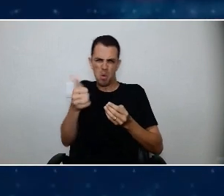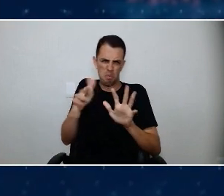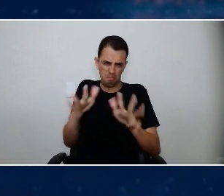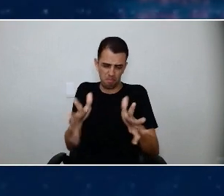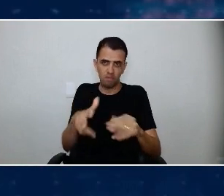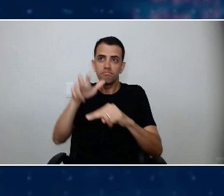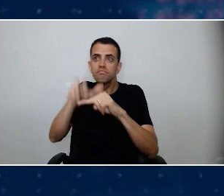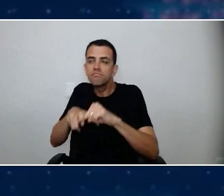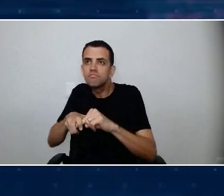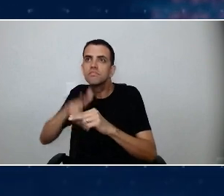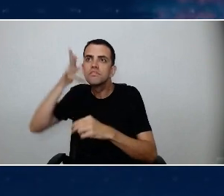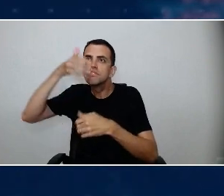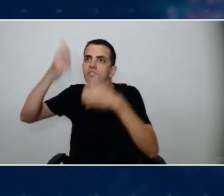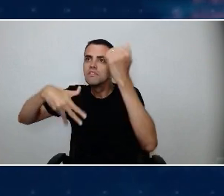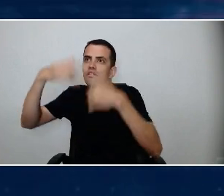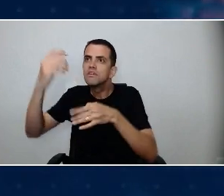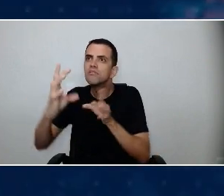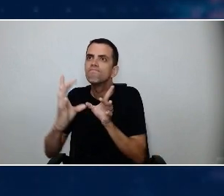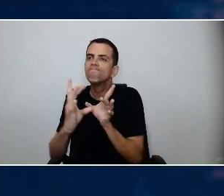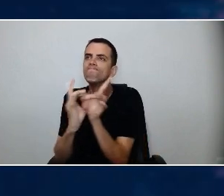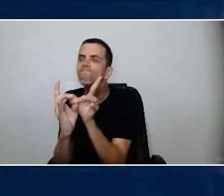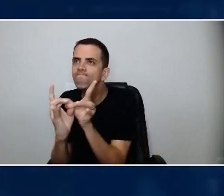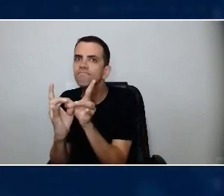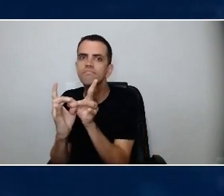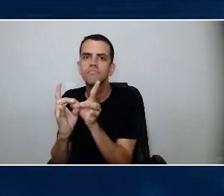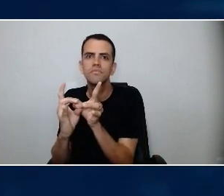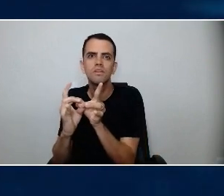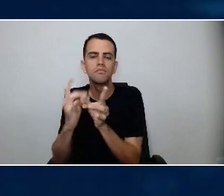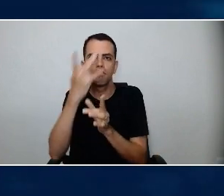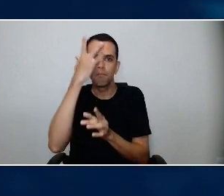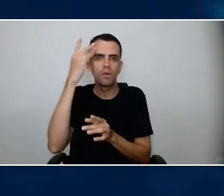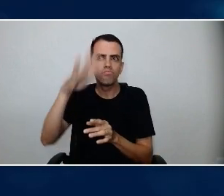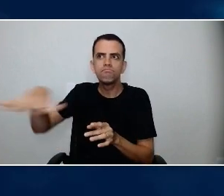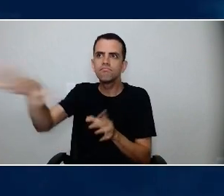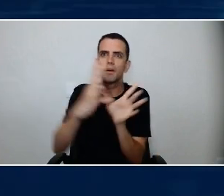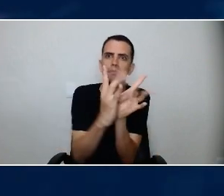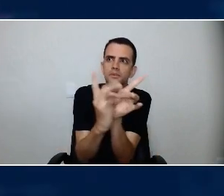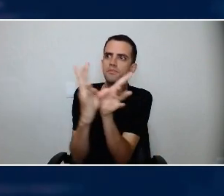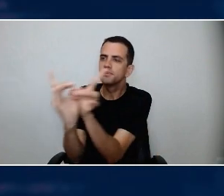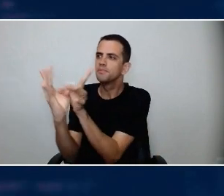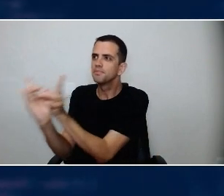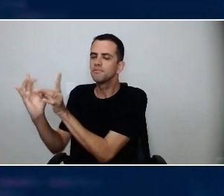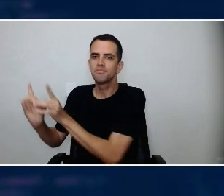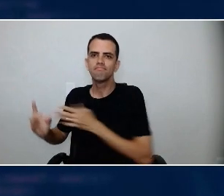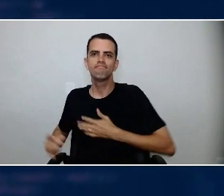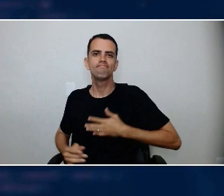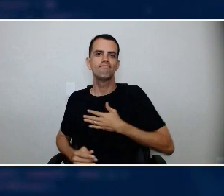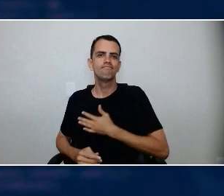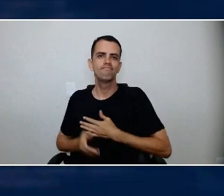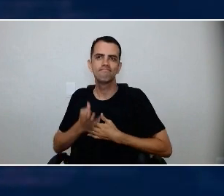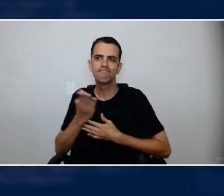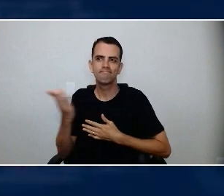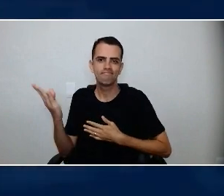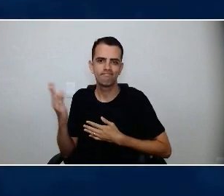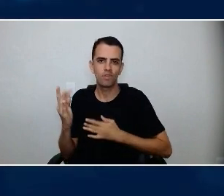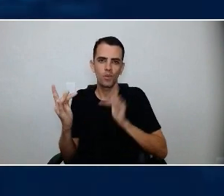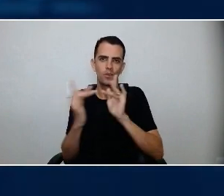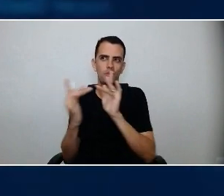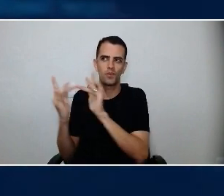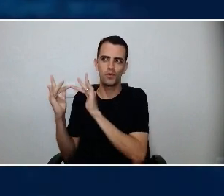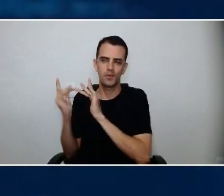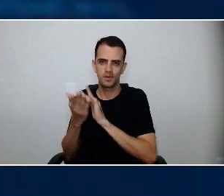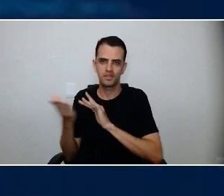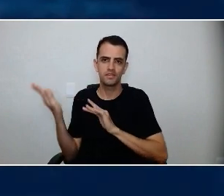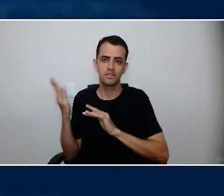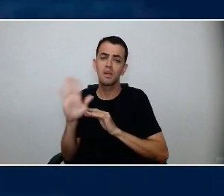conectei e me conectei com muitas pessoas porém como vocês sabem eu era criança